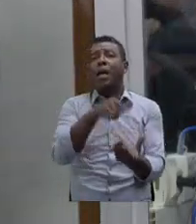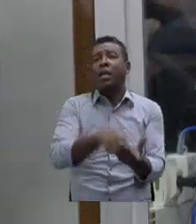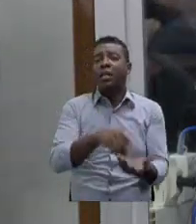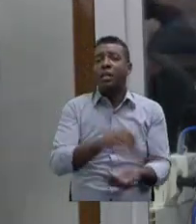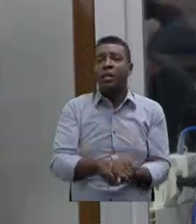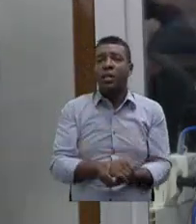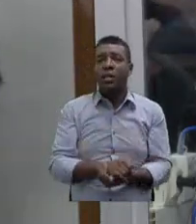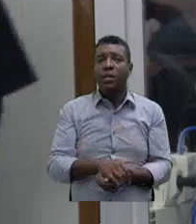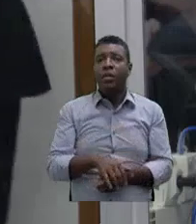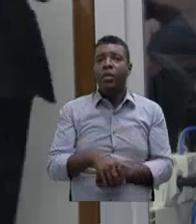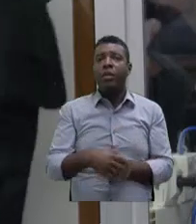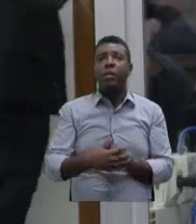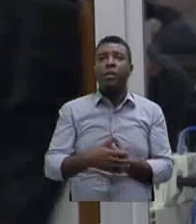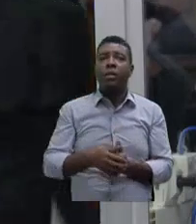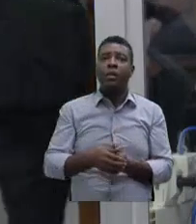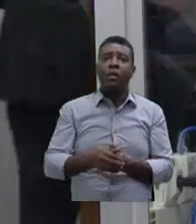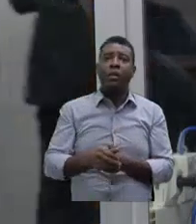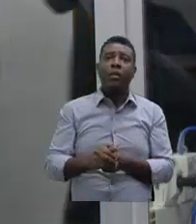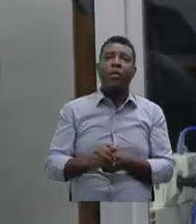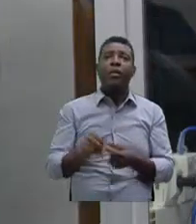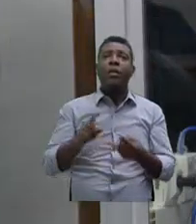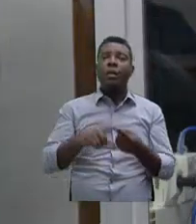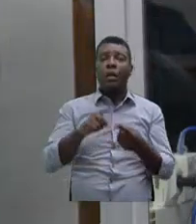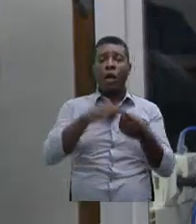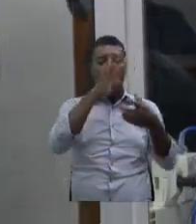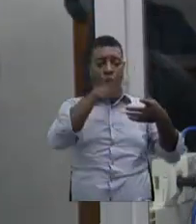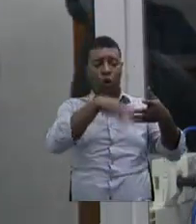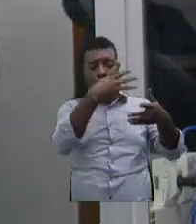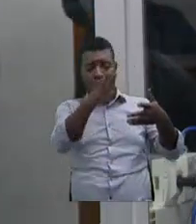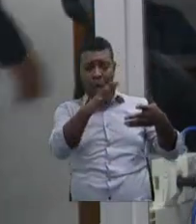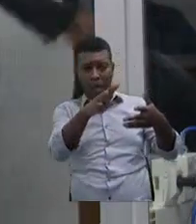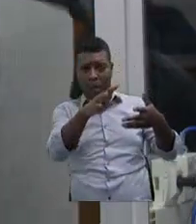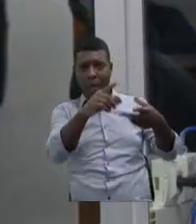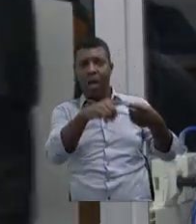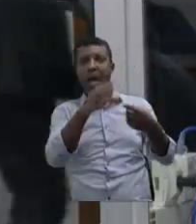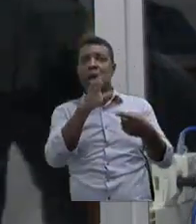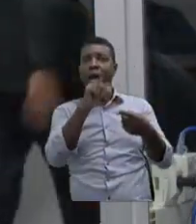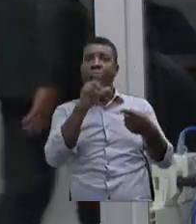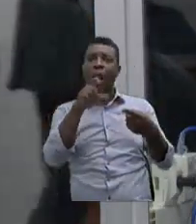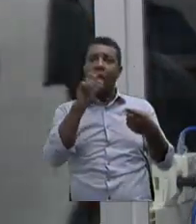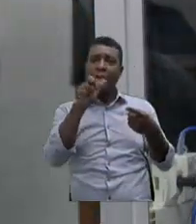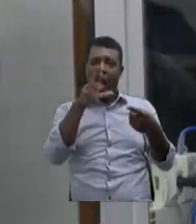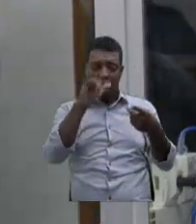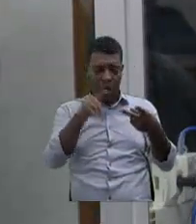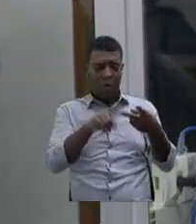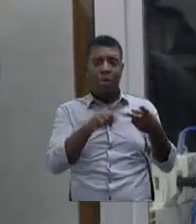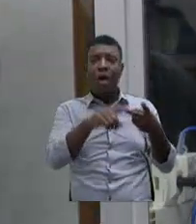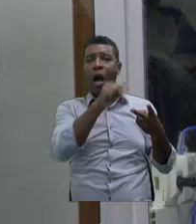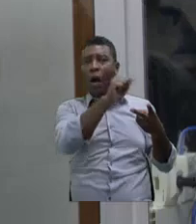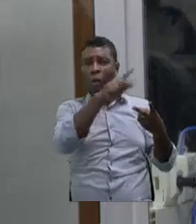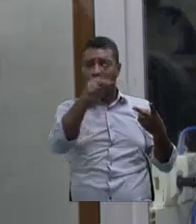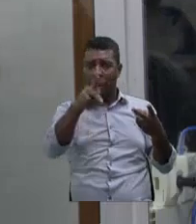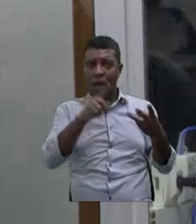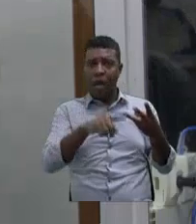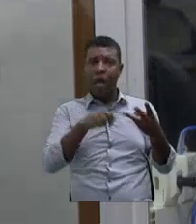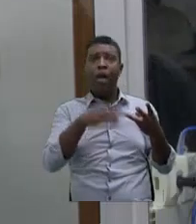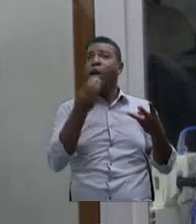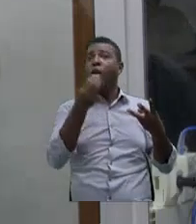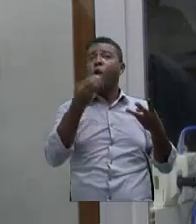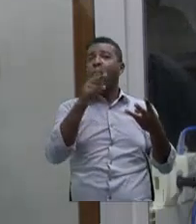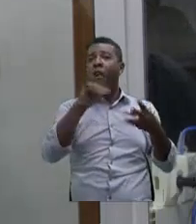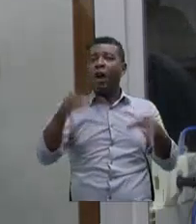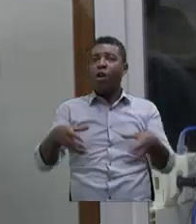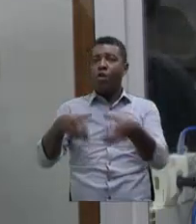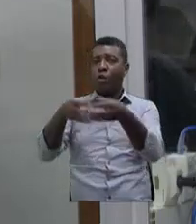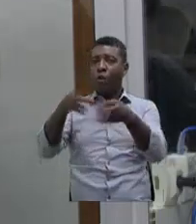fechar as perguntas, como que está o cronograma e o calendário? Qual que vai ser a plataforma de inscrição? Como vai ser composta a